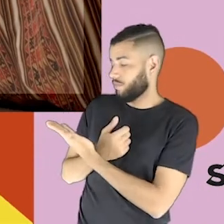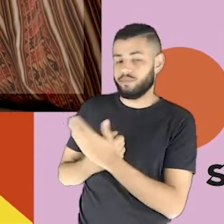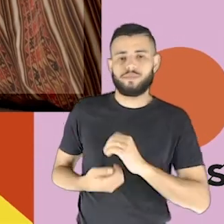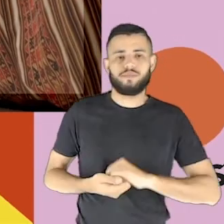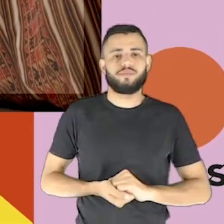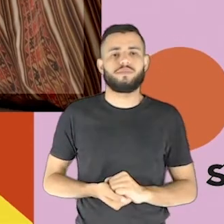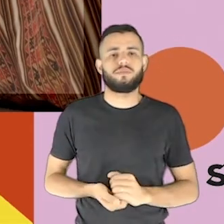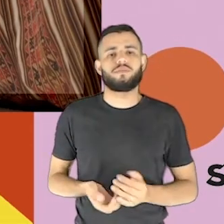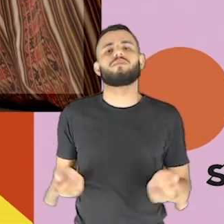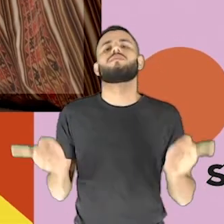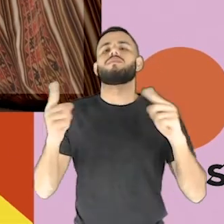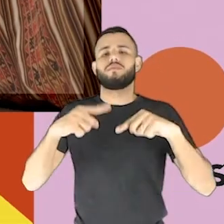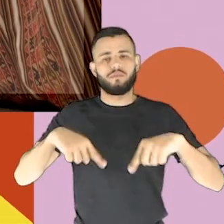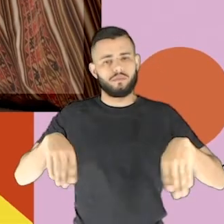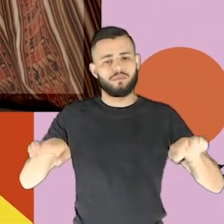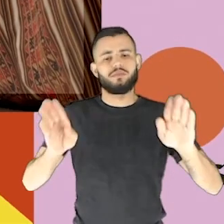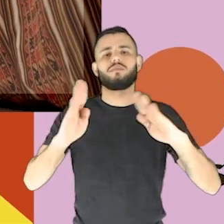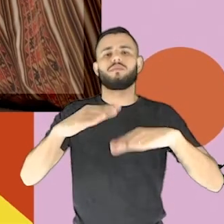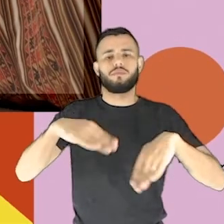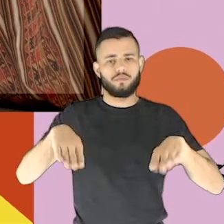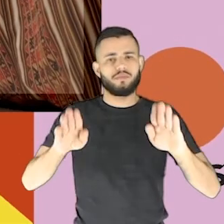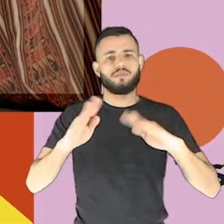Ao contrário.